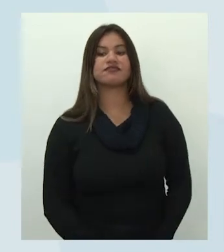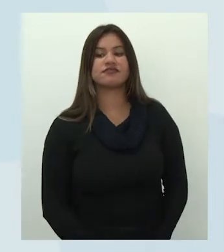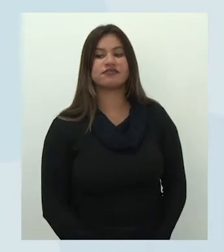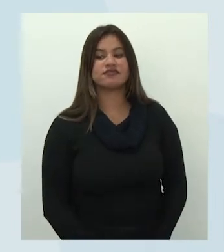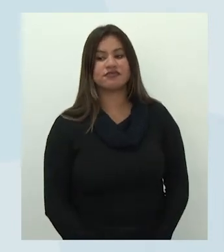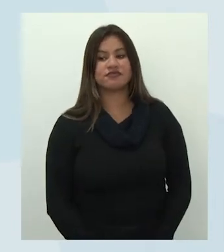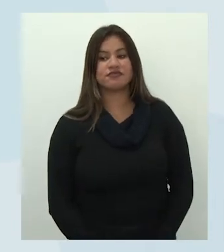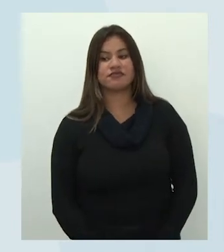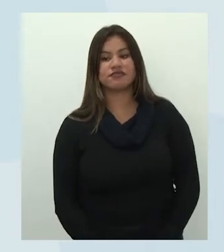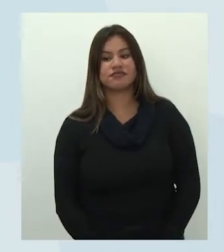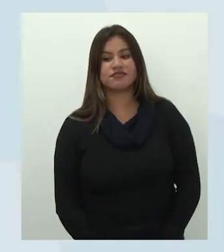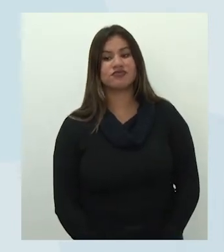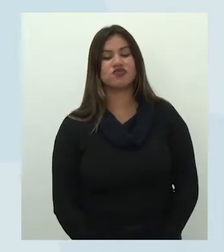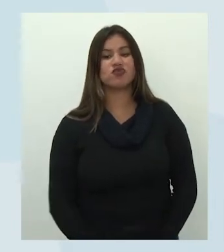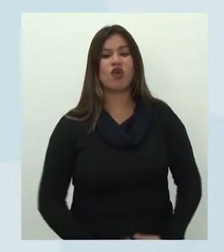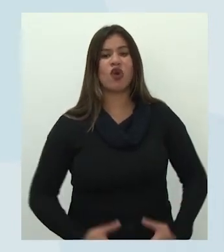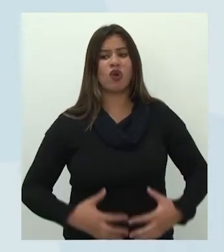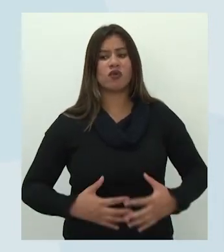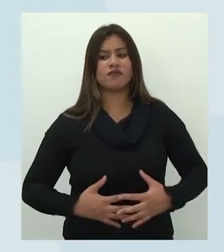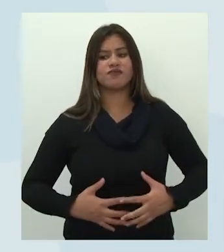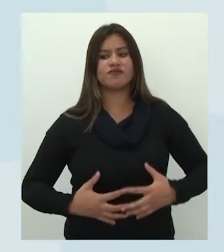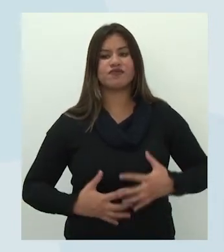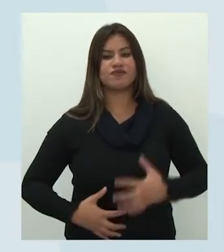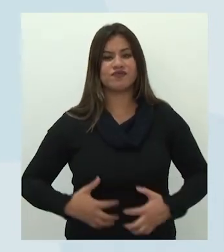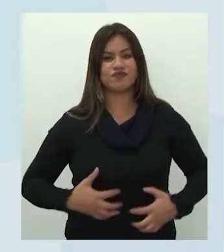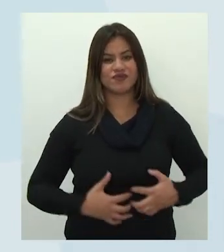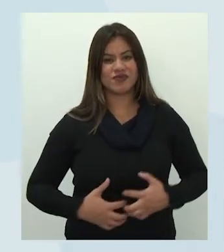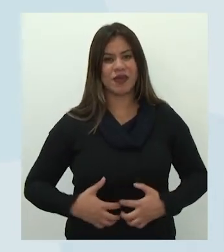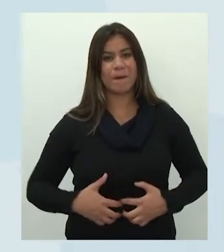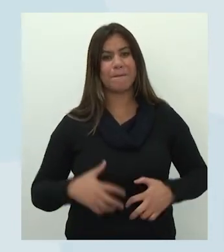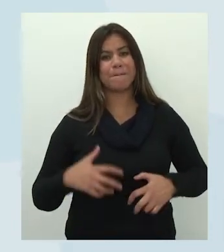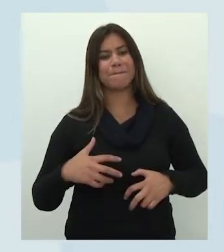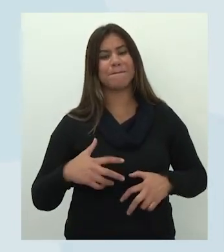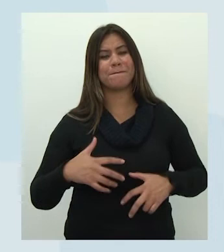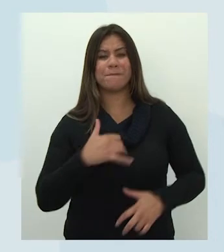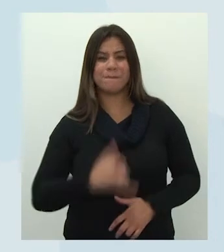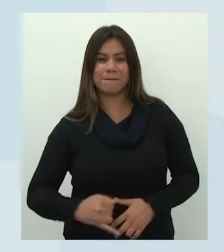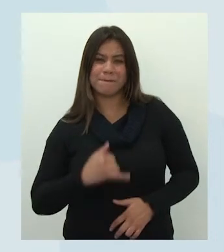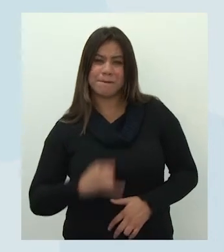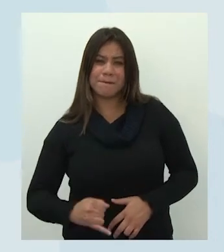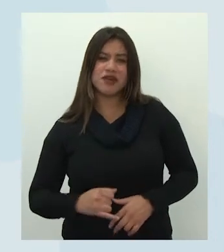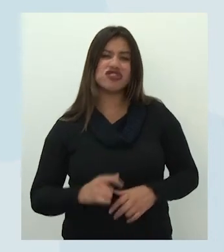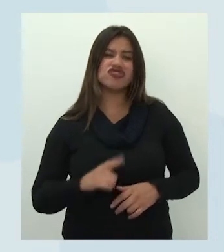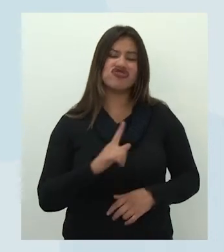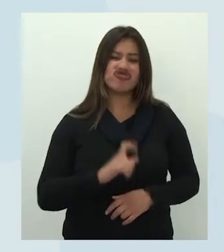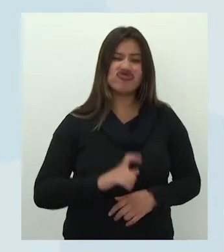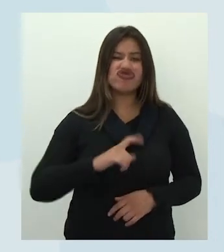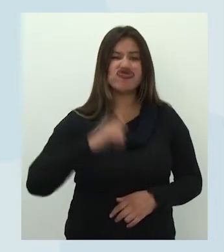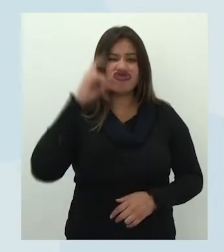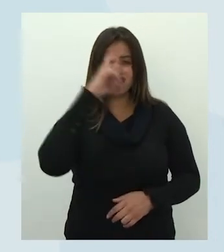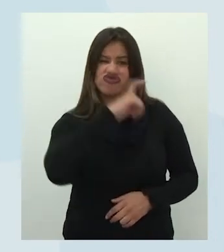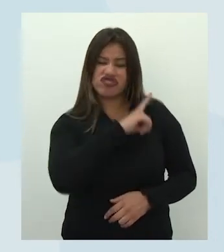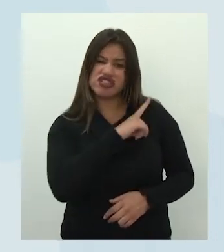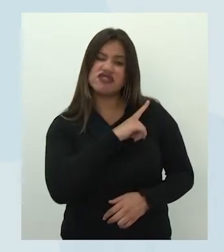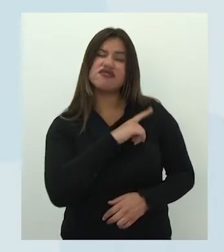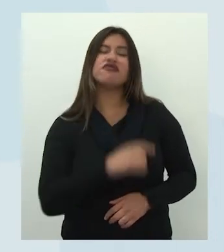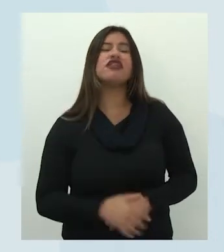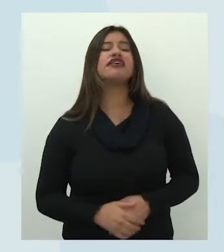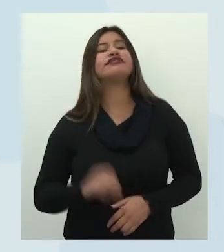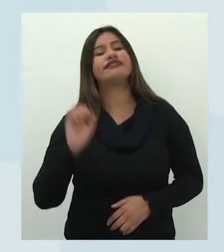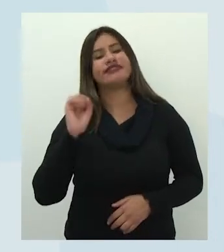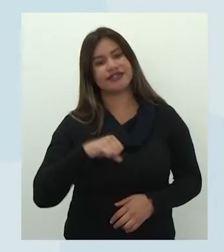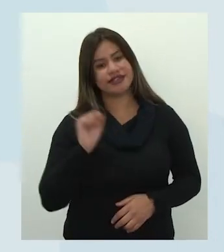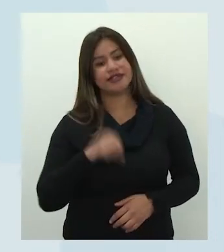É comum ter o intestino preso? Isso é verdade, porque, em geral, a